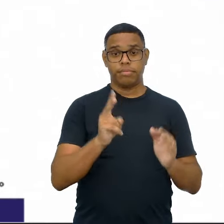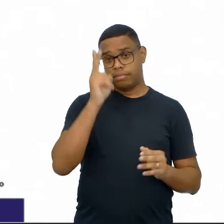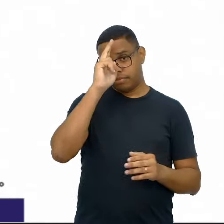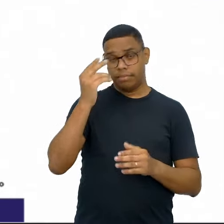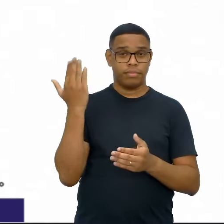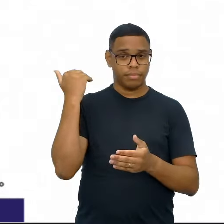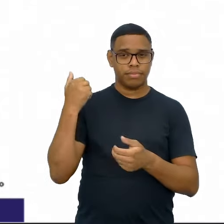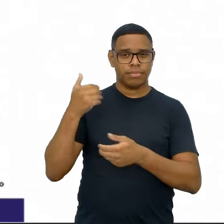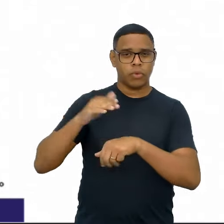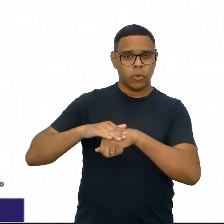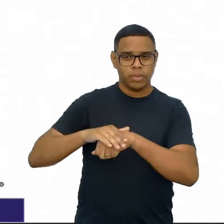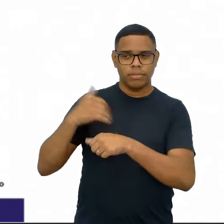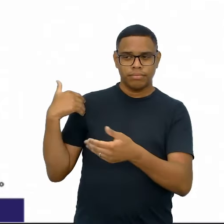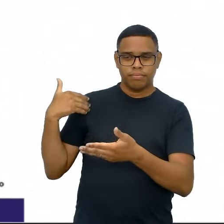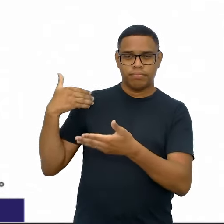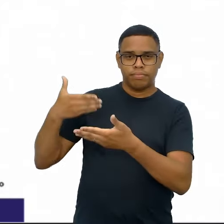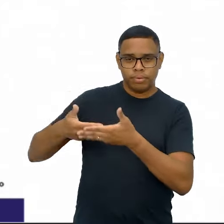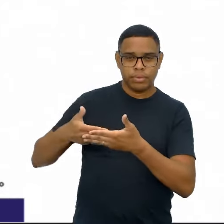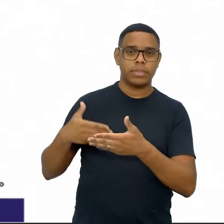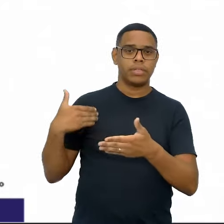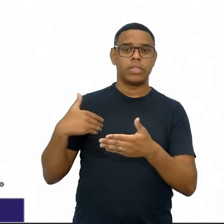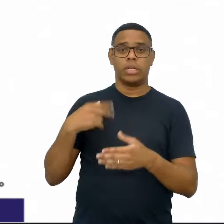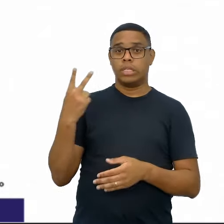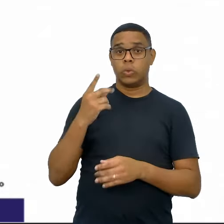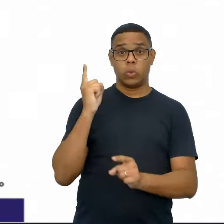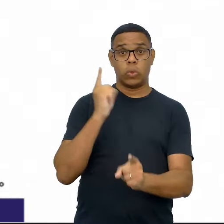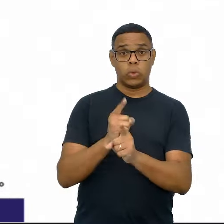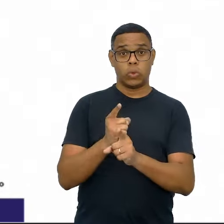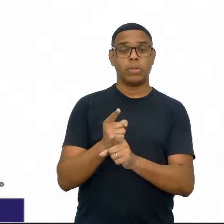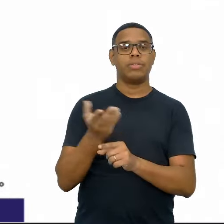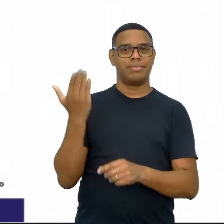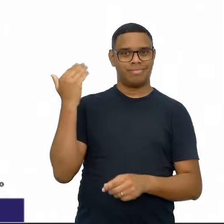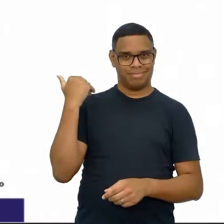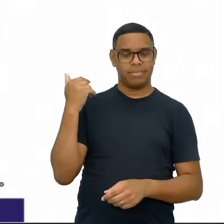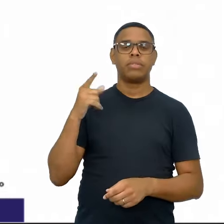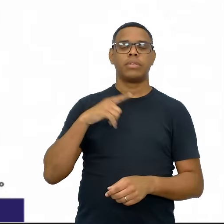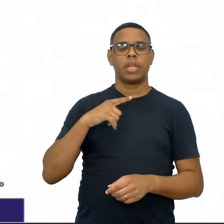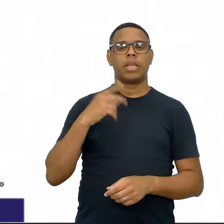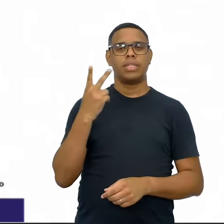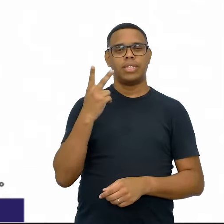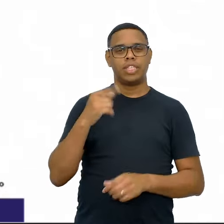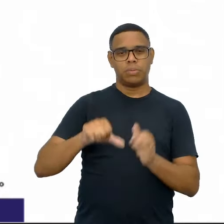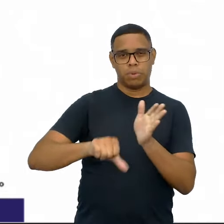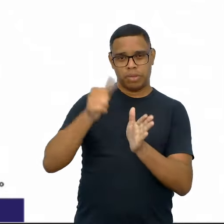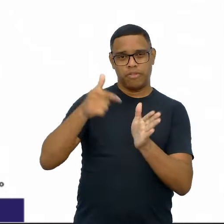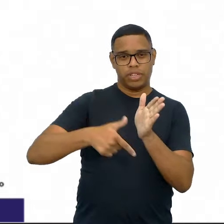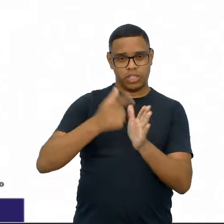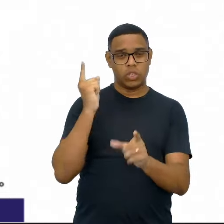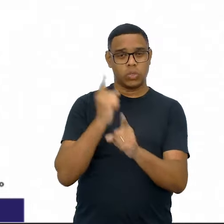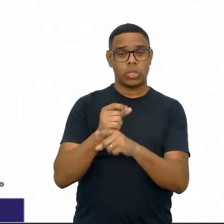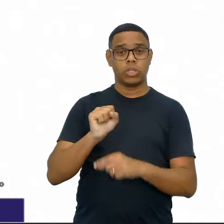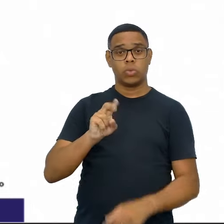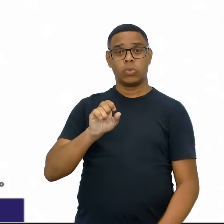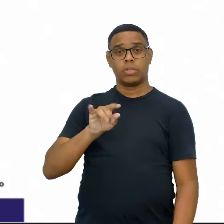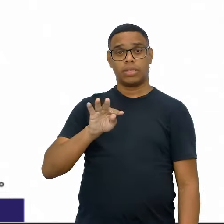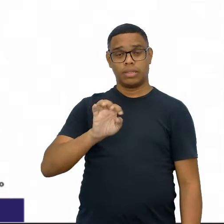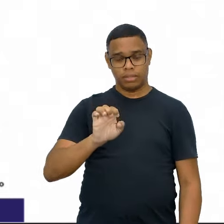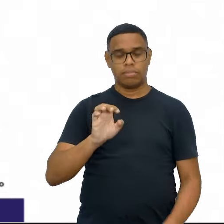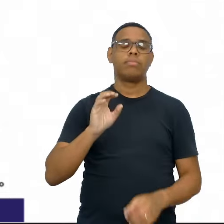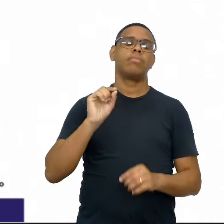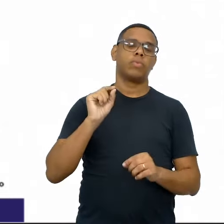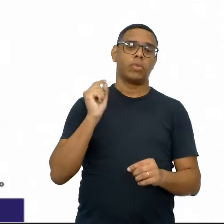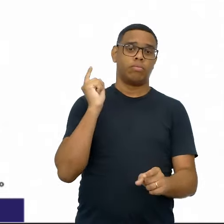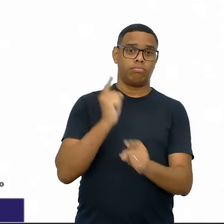as discussões feitas no nosso segundo encontro do ano, né, que foi aquele encontro que foi feito pela Suzete e pela Cris,